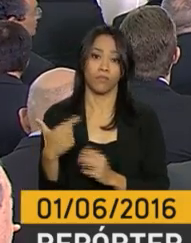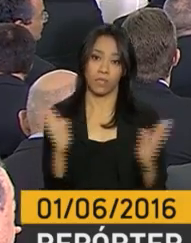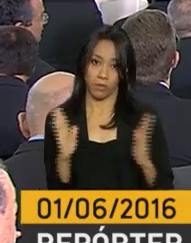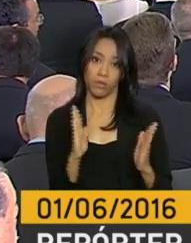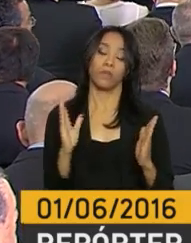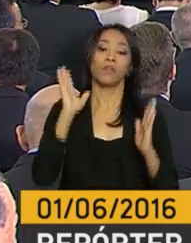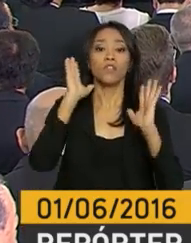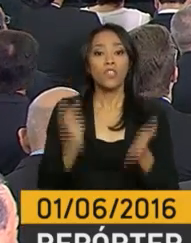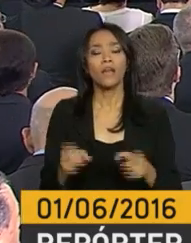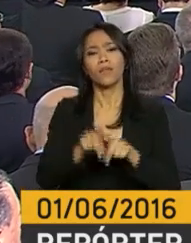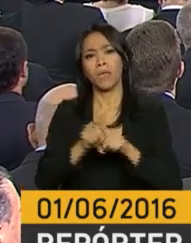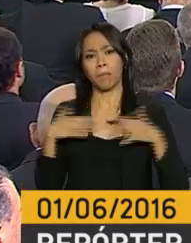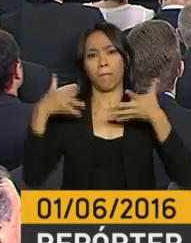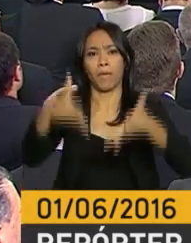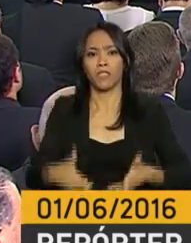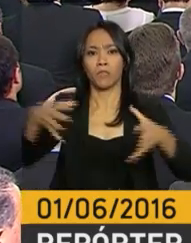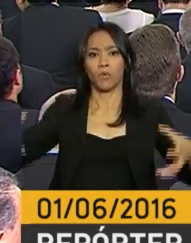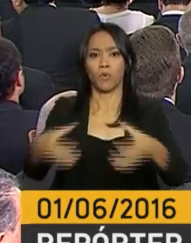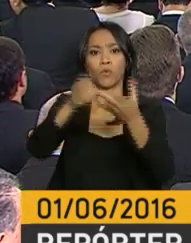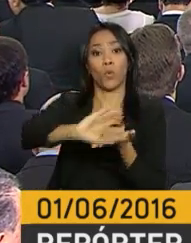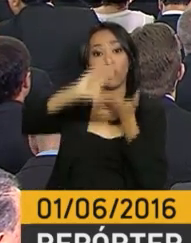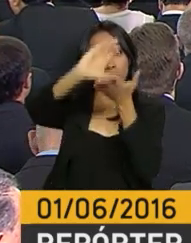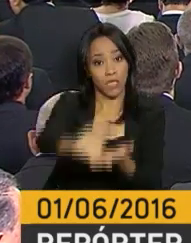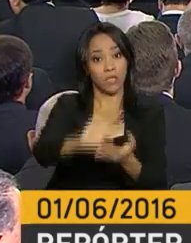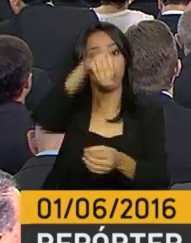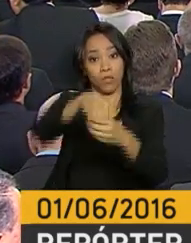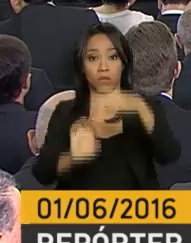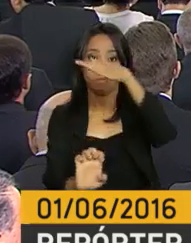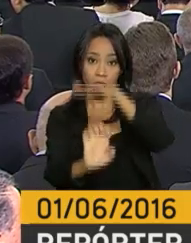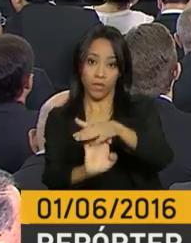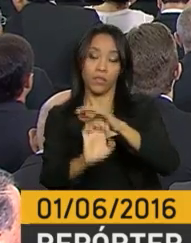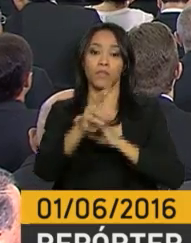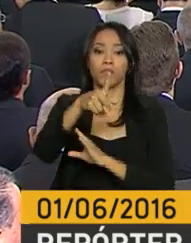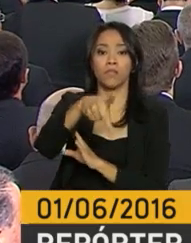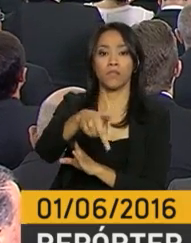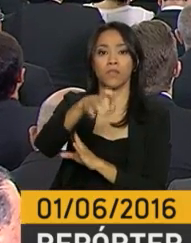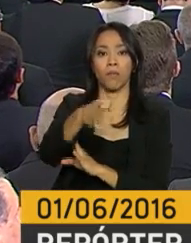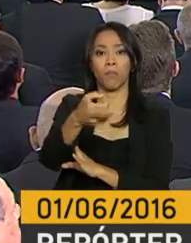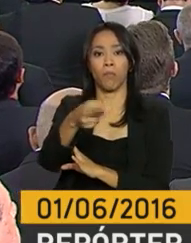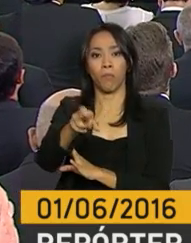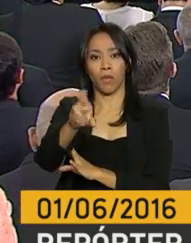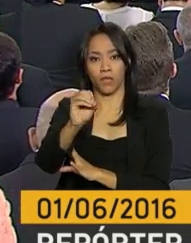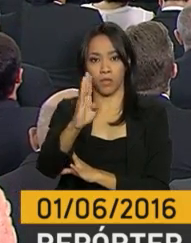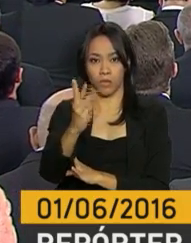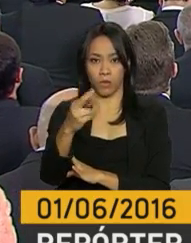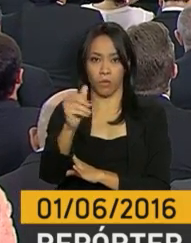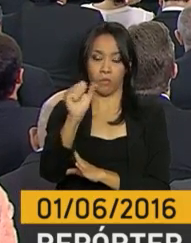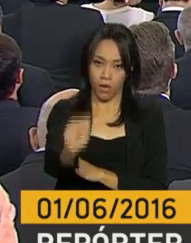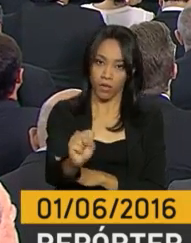também foi membro do Conselho de administração da Petrobras entre 1999 e